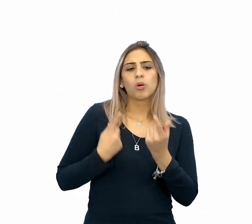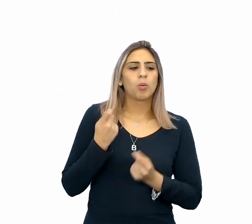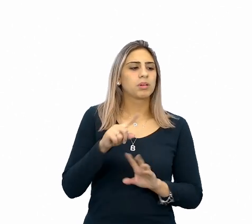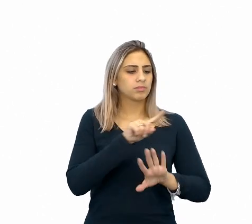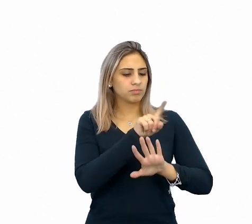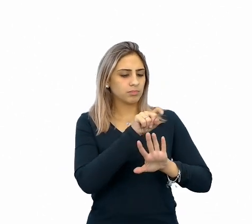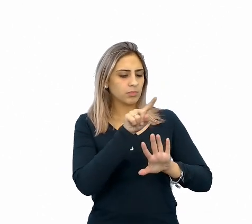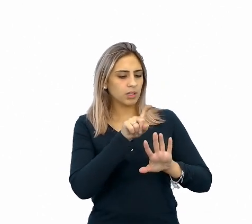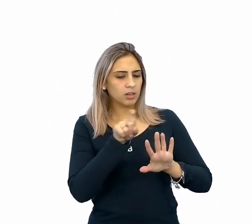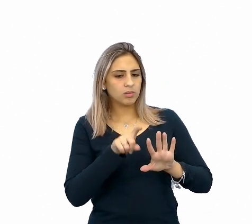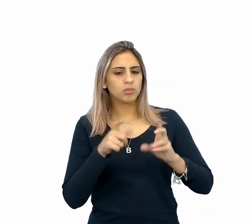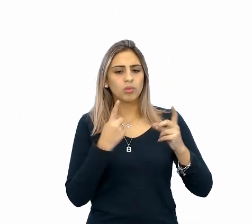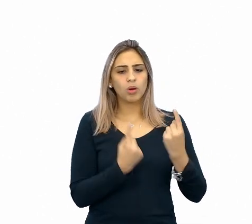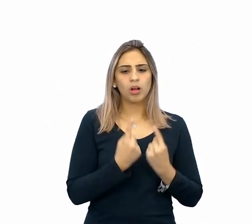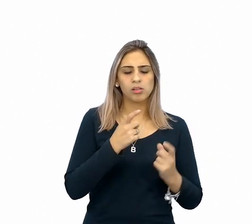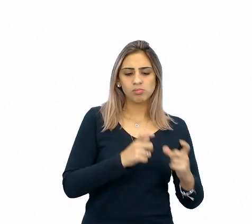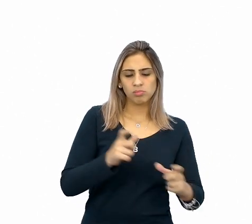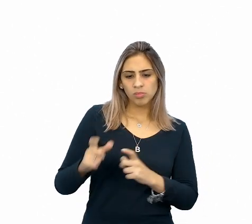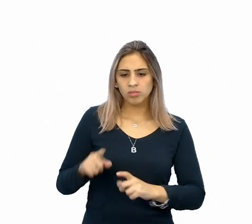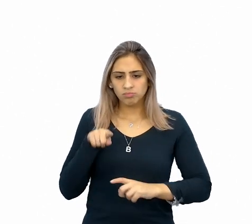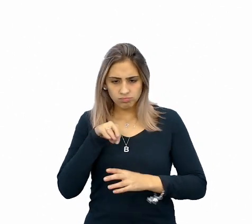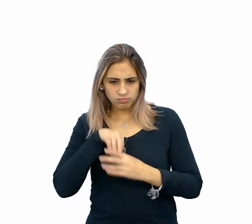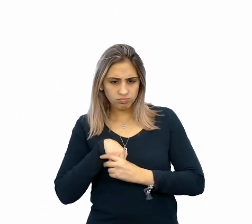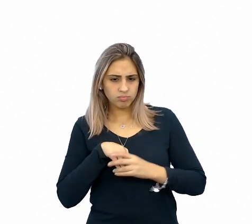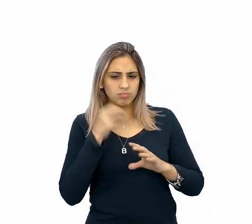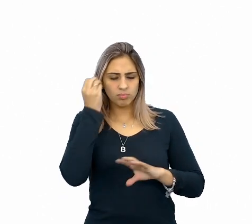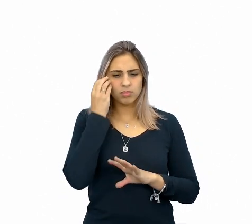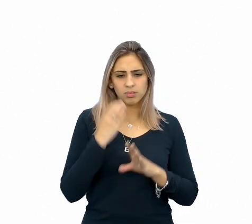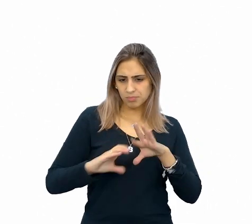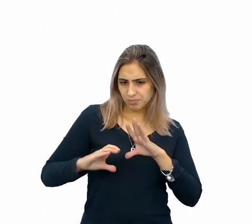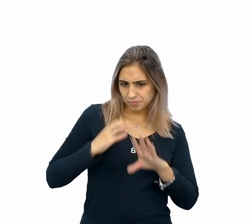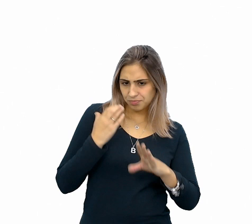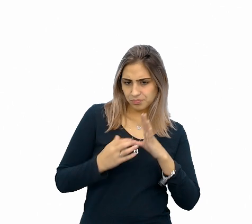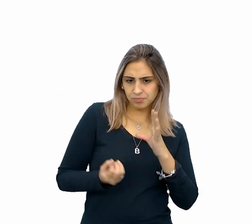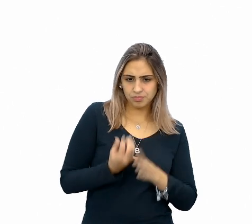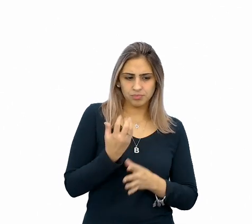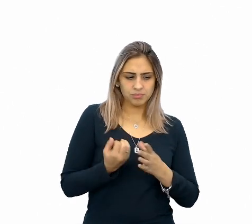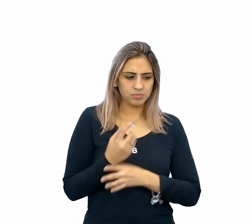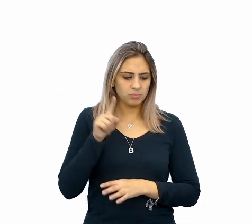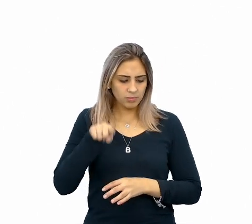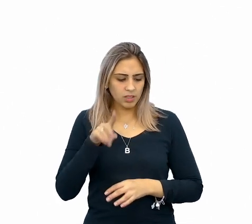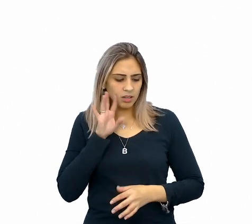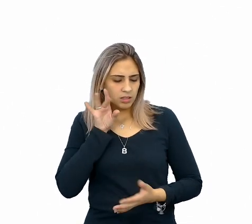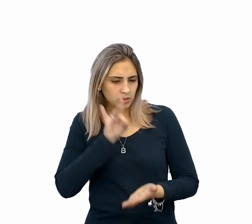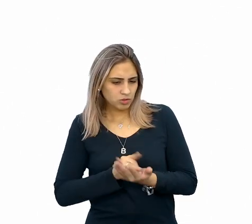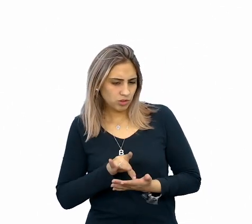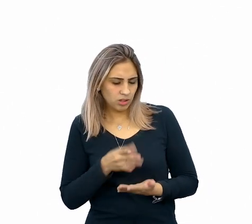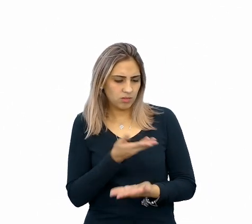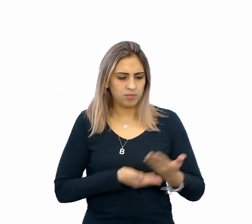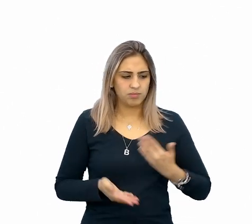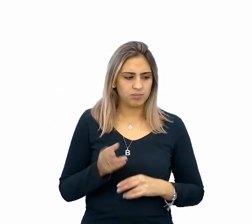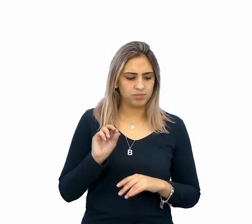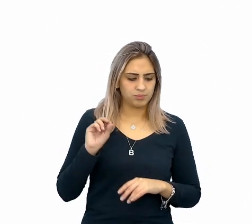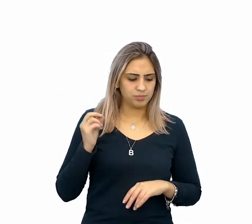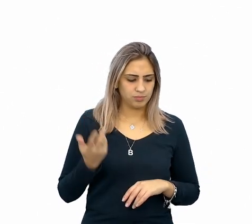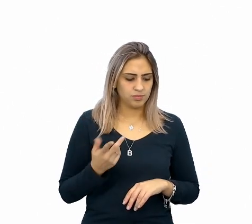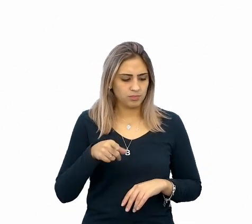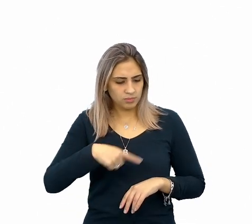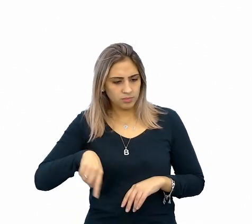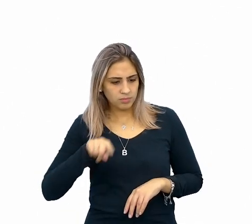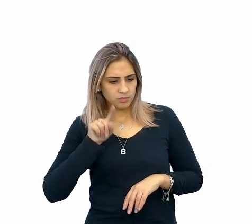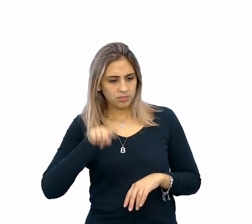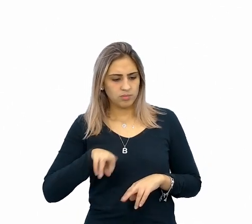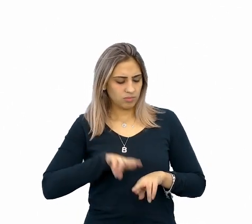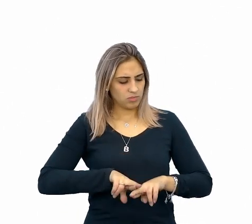de quais lugares aquelas quadrinhas e cantigas são originárias, ou se elas são